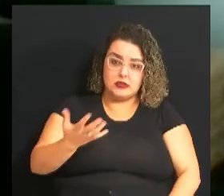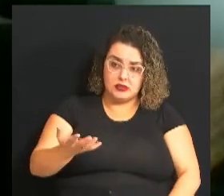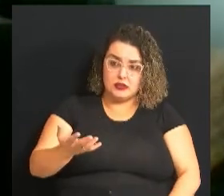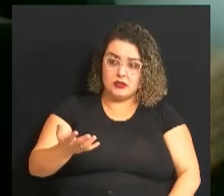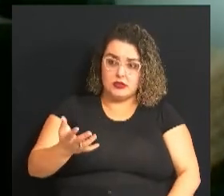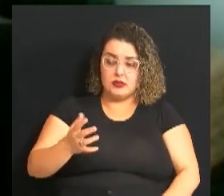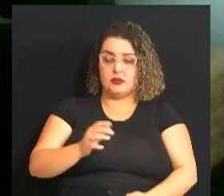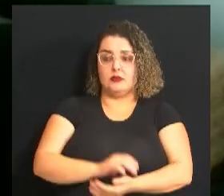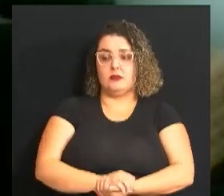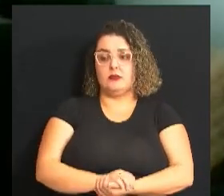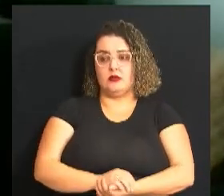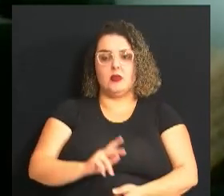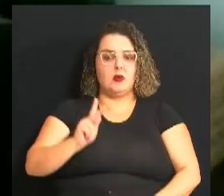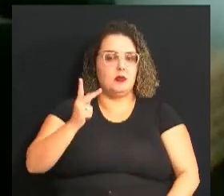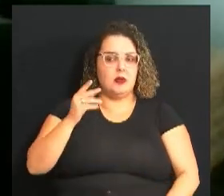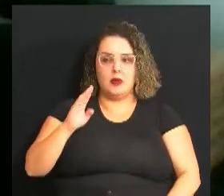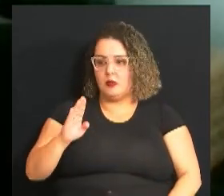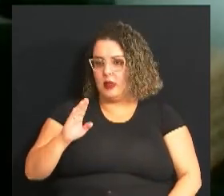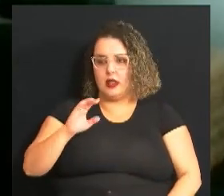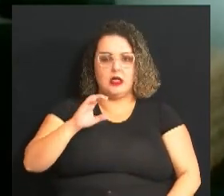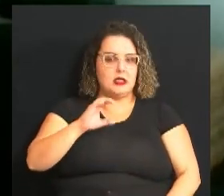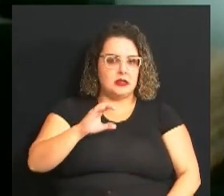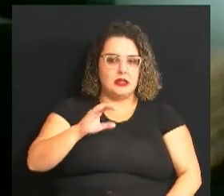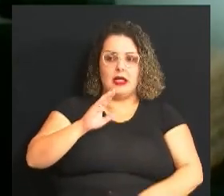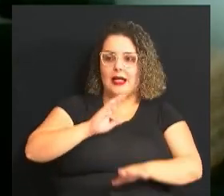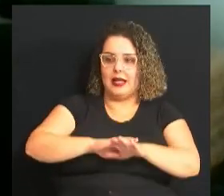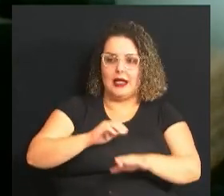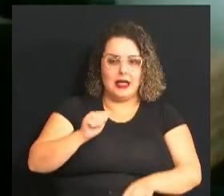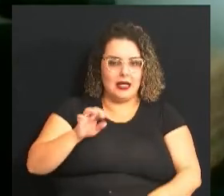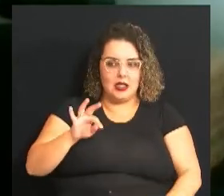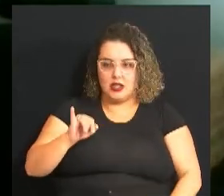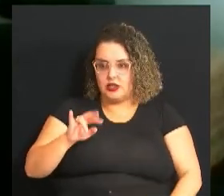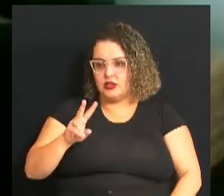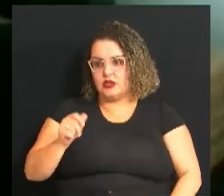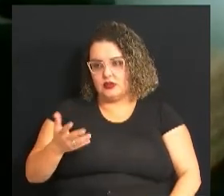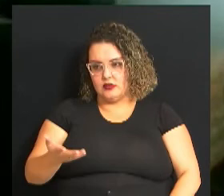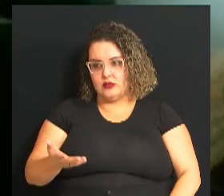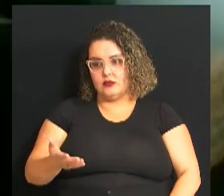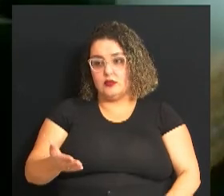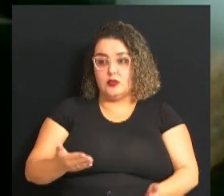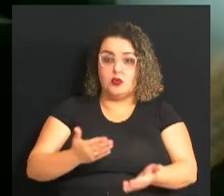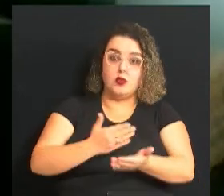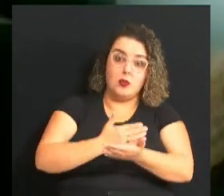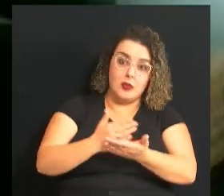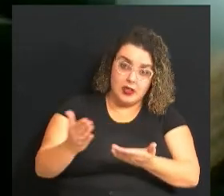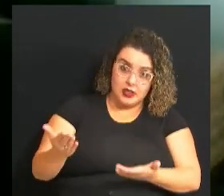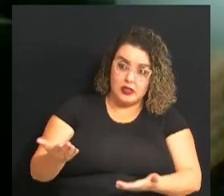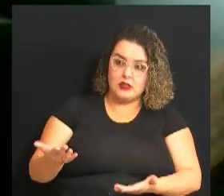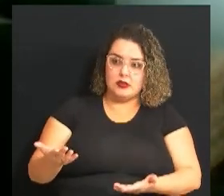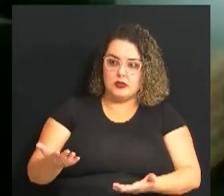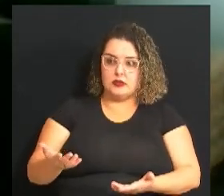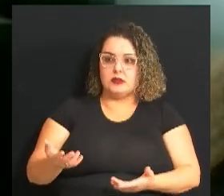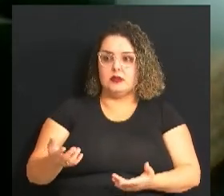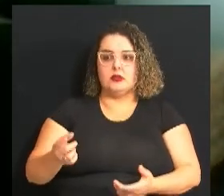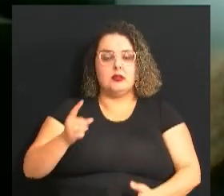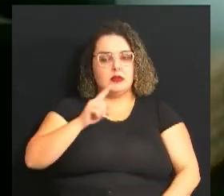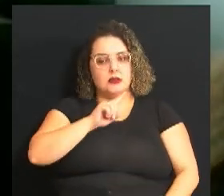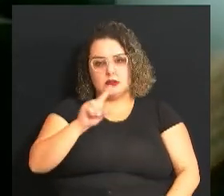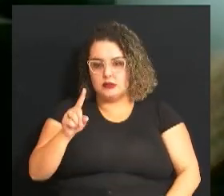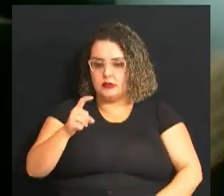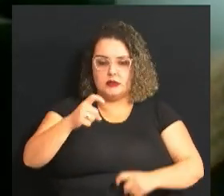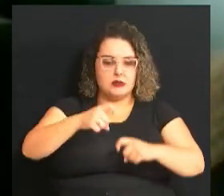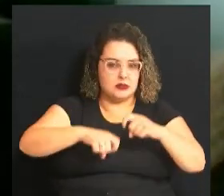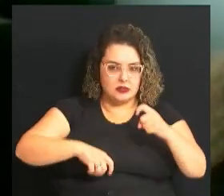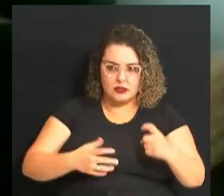Hepatite B ou C ativa, a gente, a princípio, orienta não ter relações